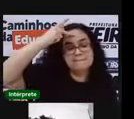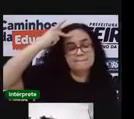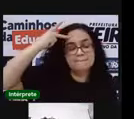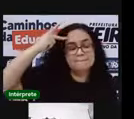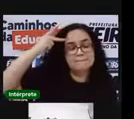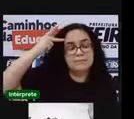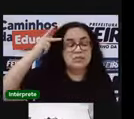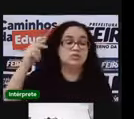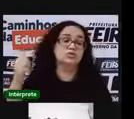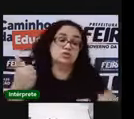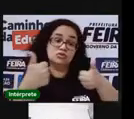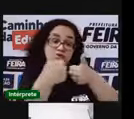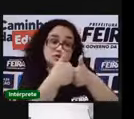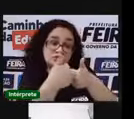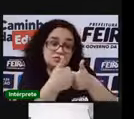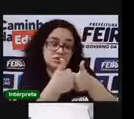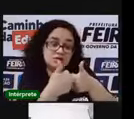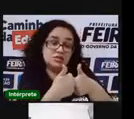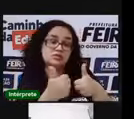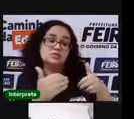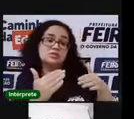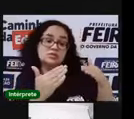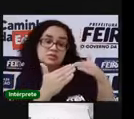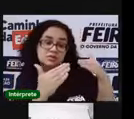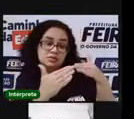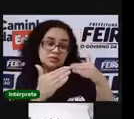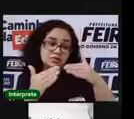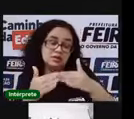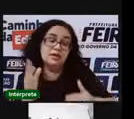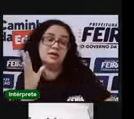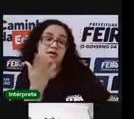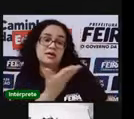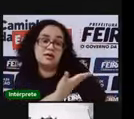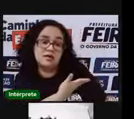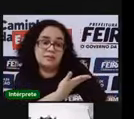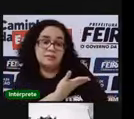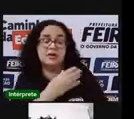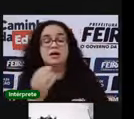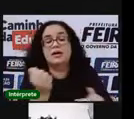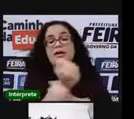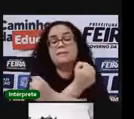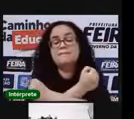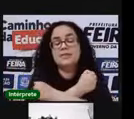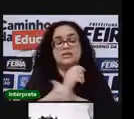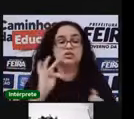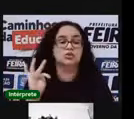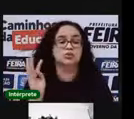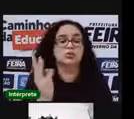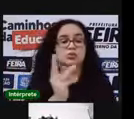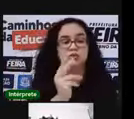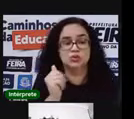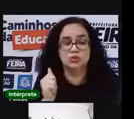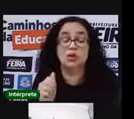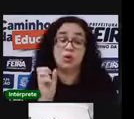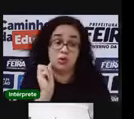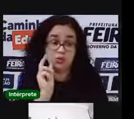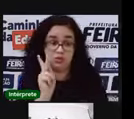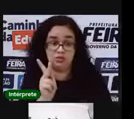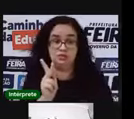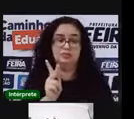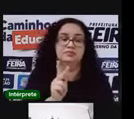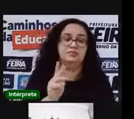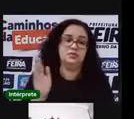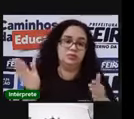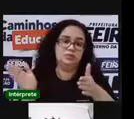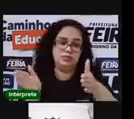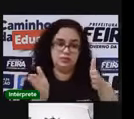os meus vizinhos, com meus amigos, eu vou estar abraçando todos eles. Ok? Pode